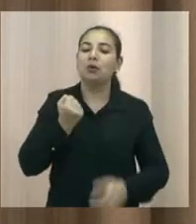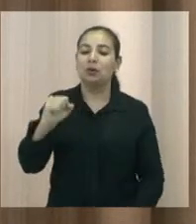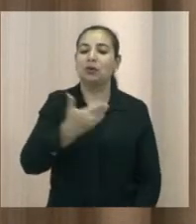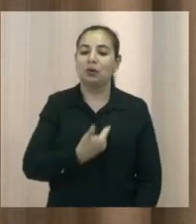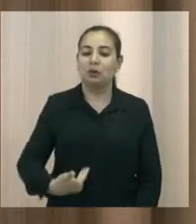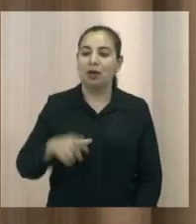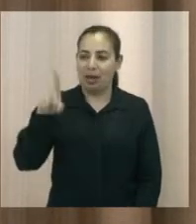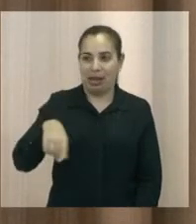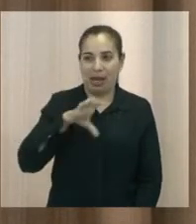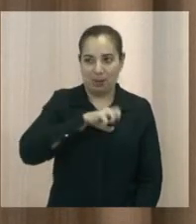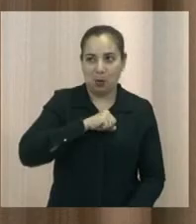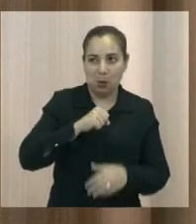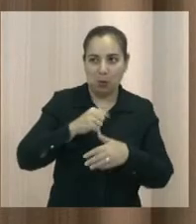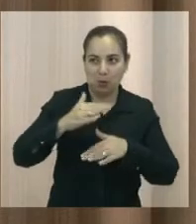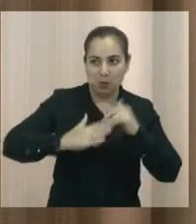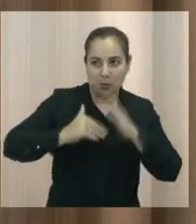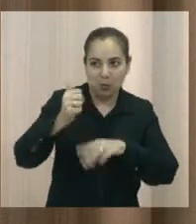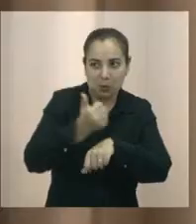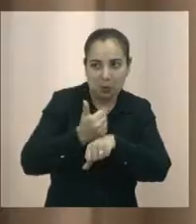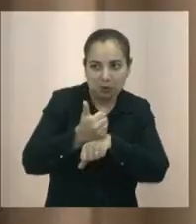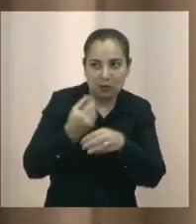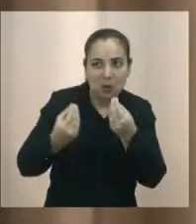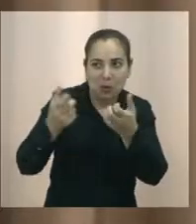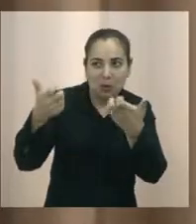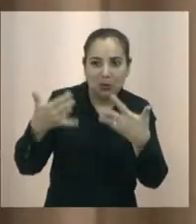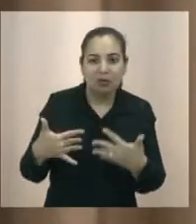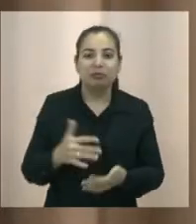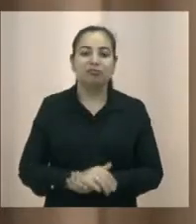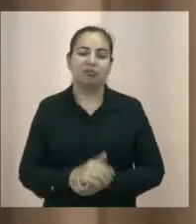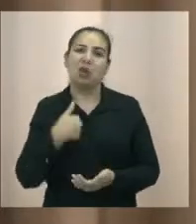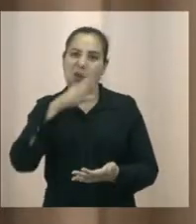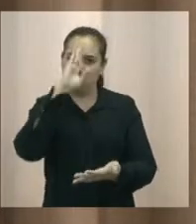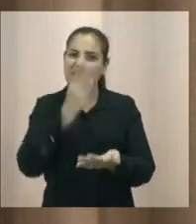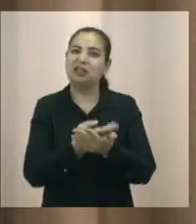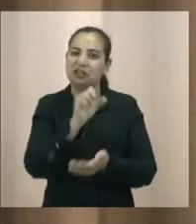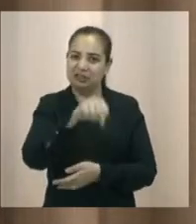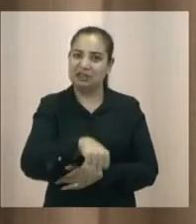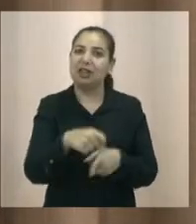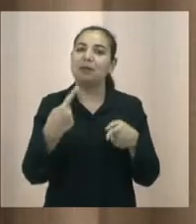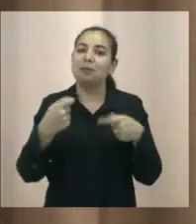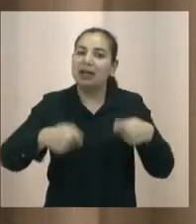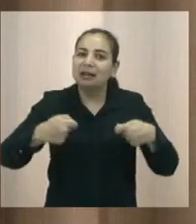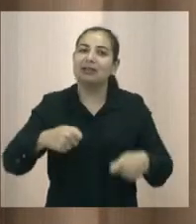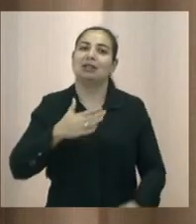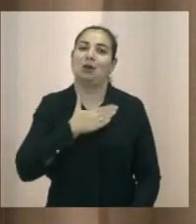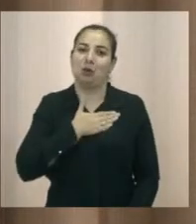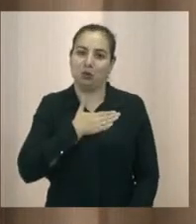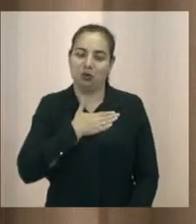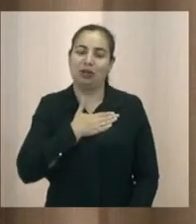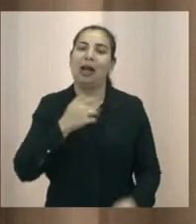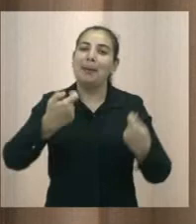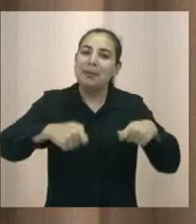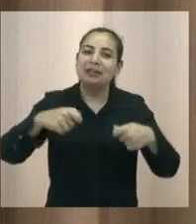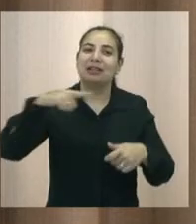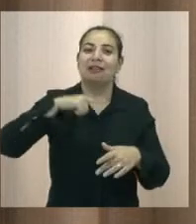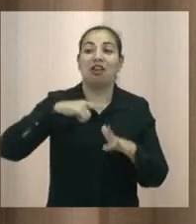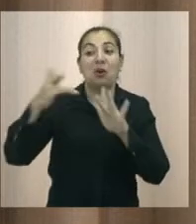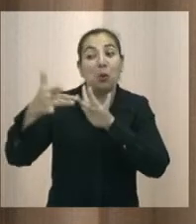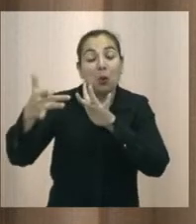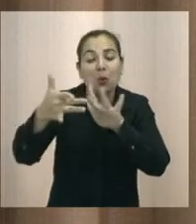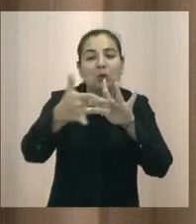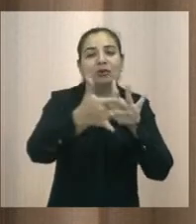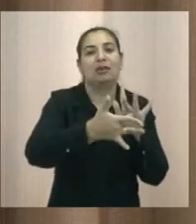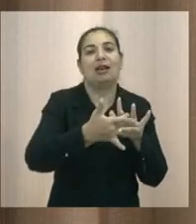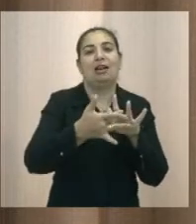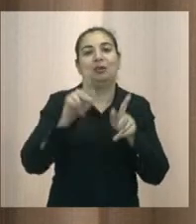público é por amor? Eu acredito que sim, é uma vocação, né? Porque você tem que estar em contato diretamente com o